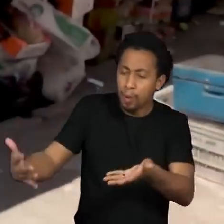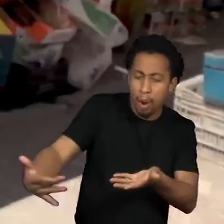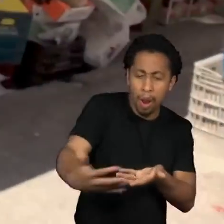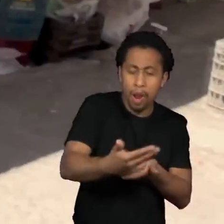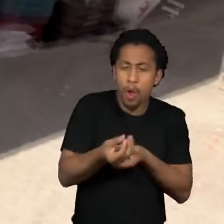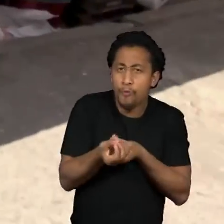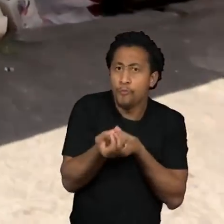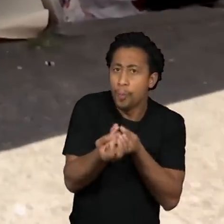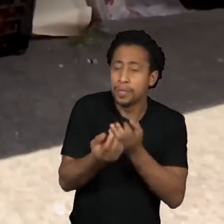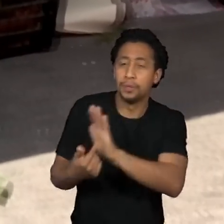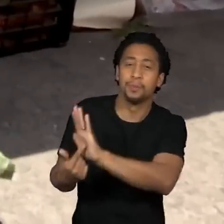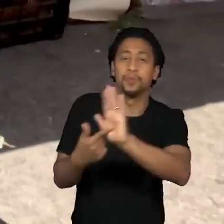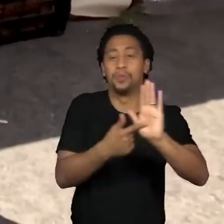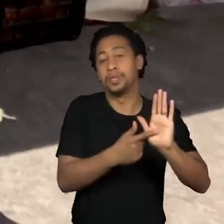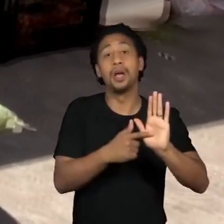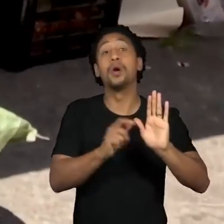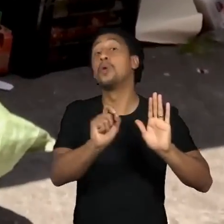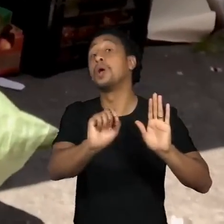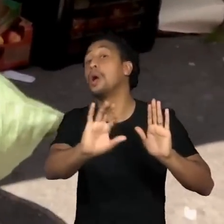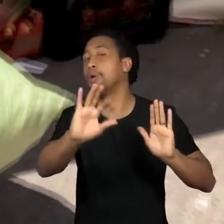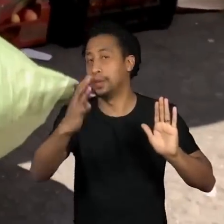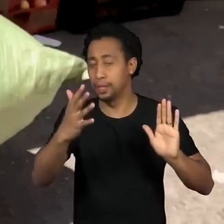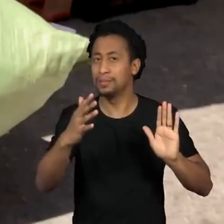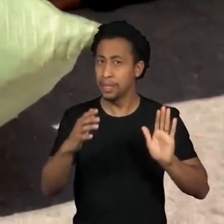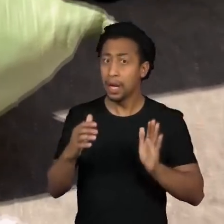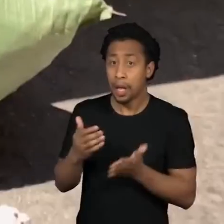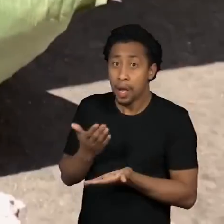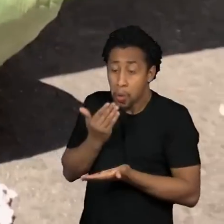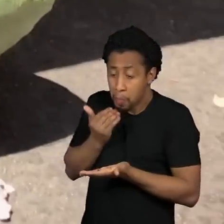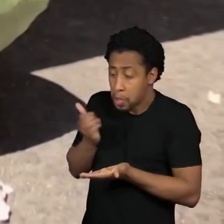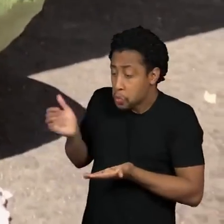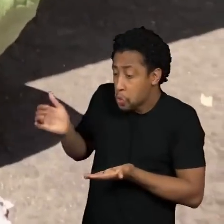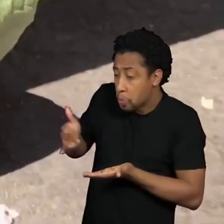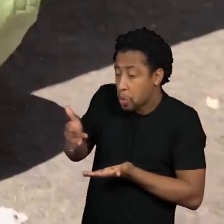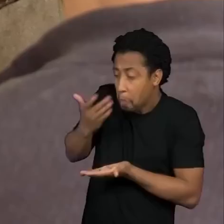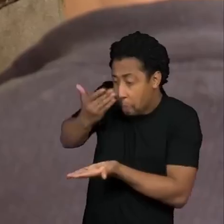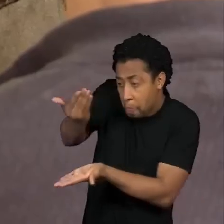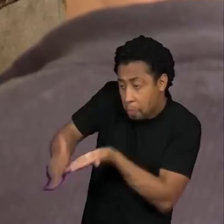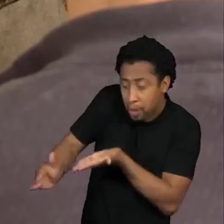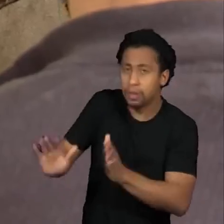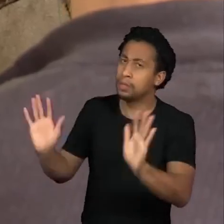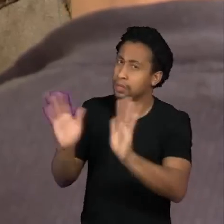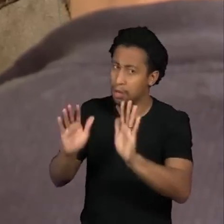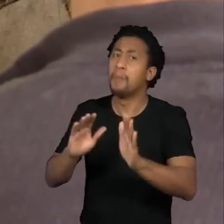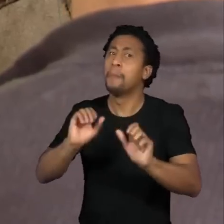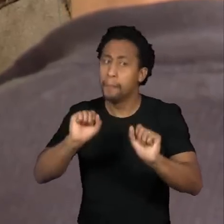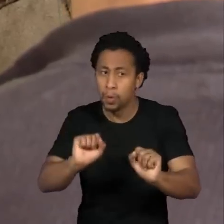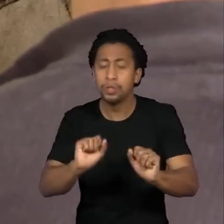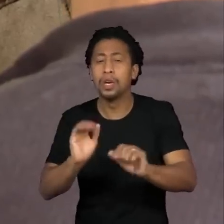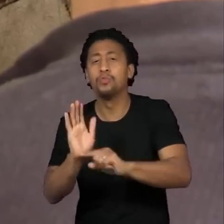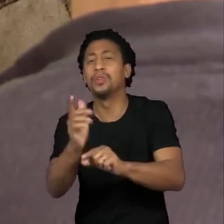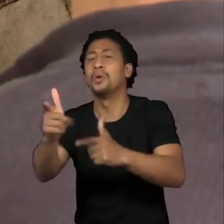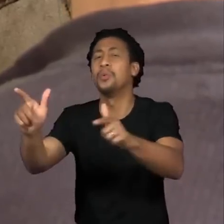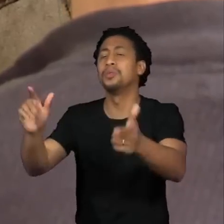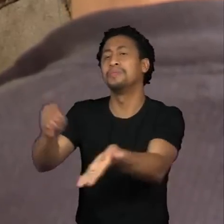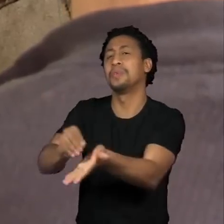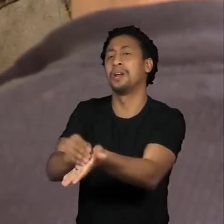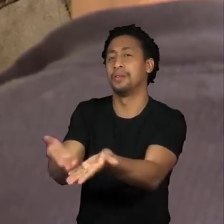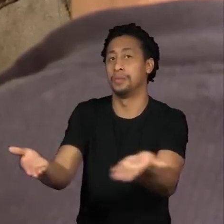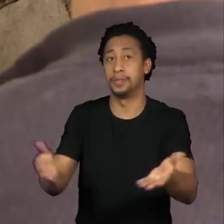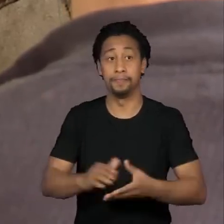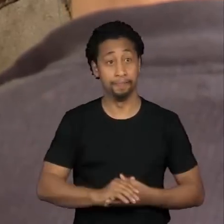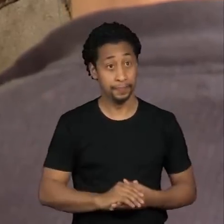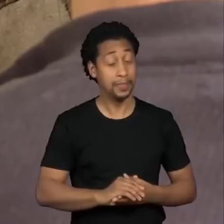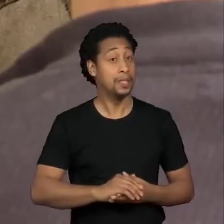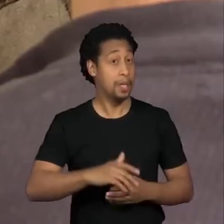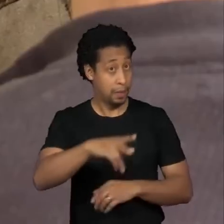sobra falta para alguém, e não achar que já que sobrou eu posso descartar. E quando a gente fala de desperdício de alimento num